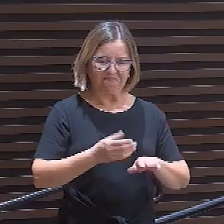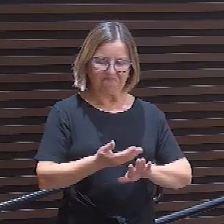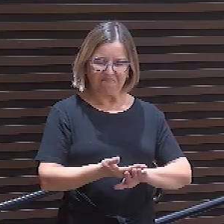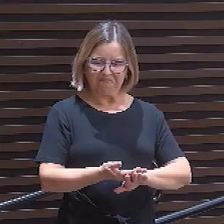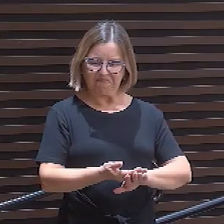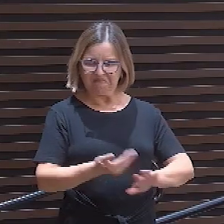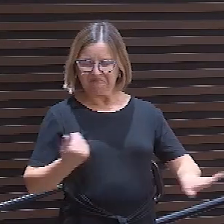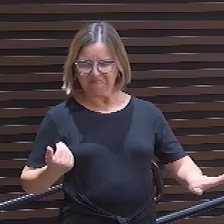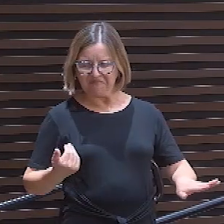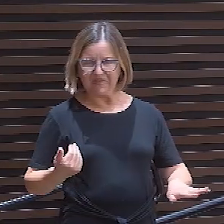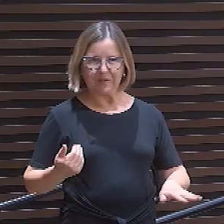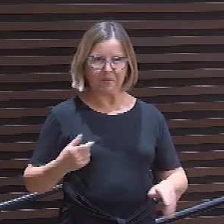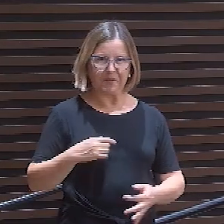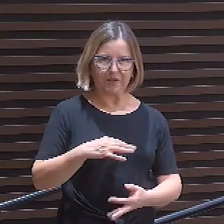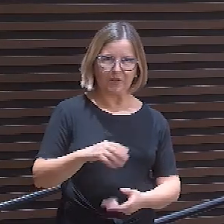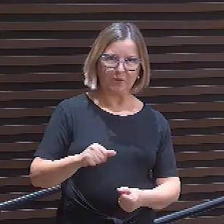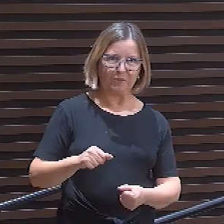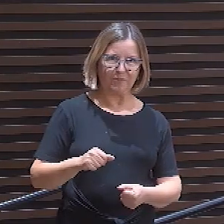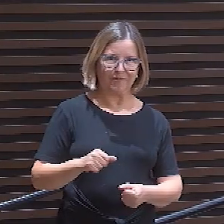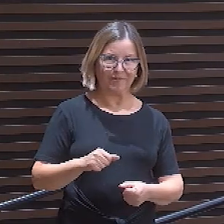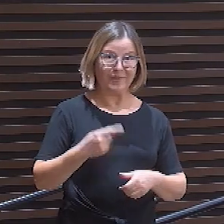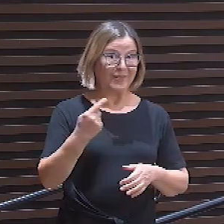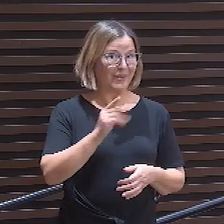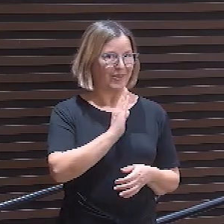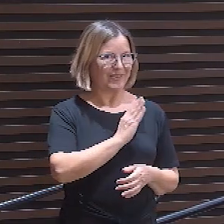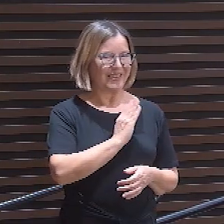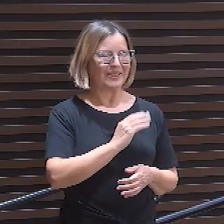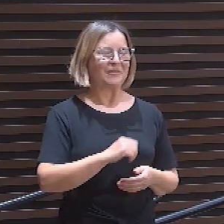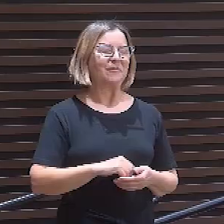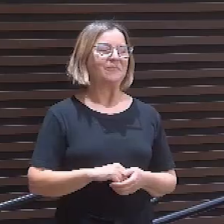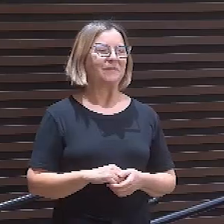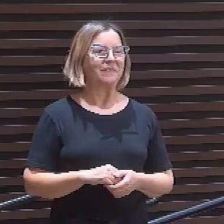coração. Isso é o Tozer.